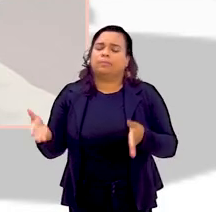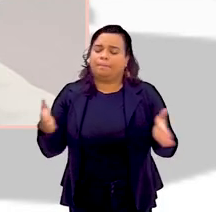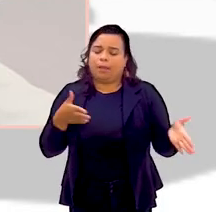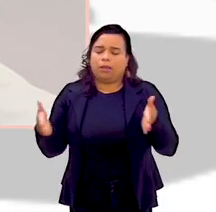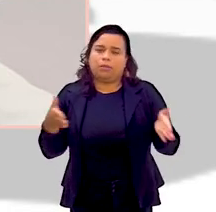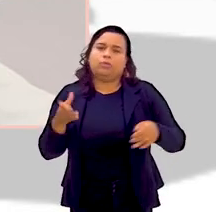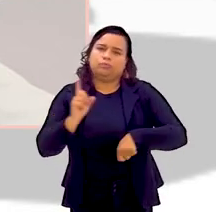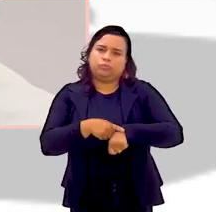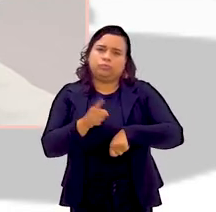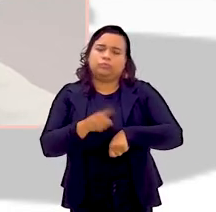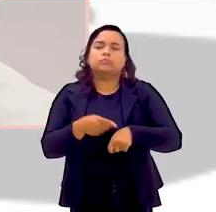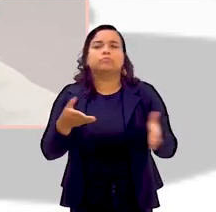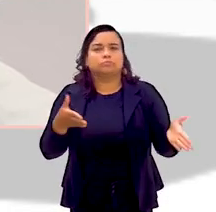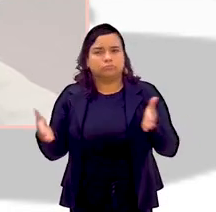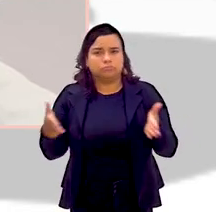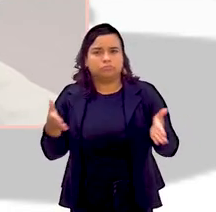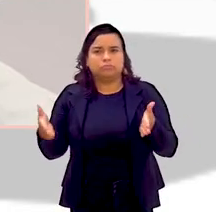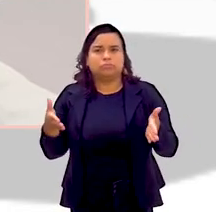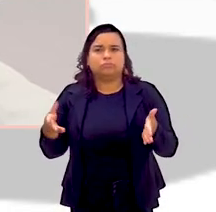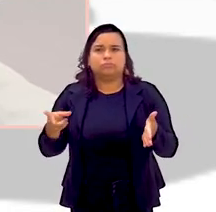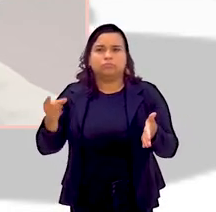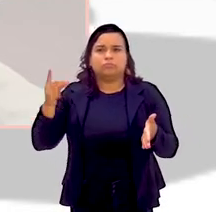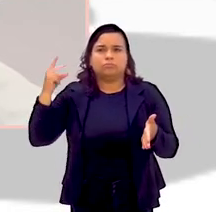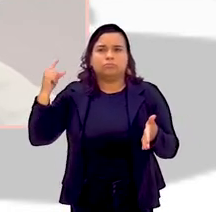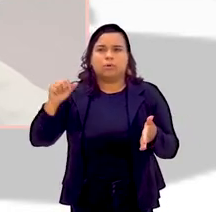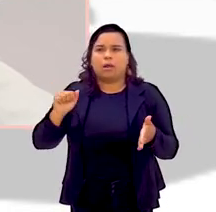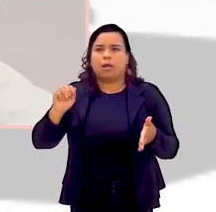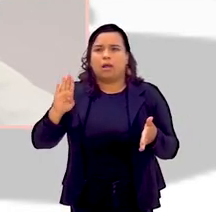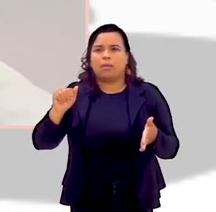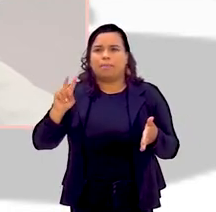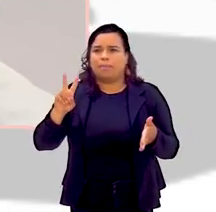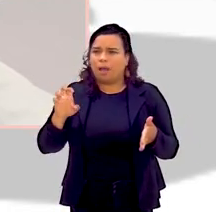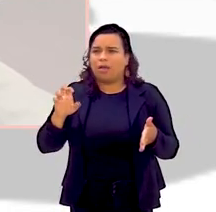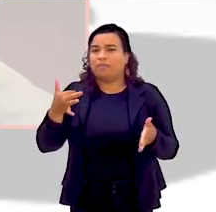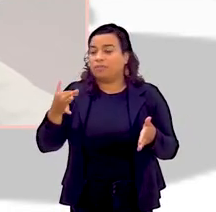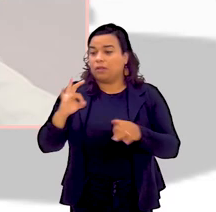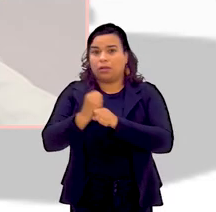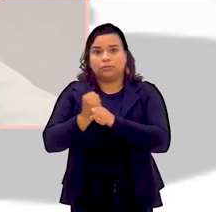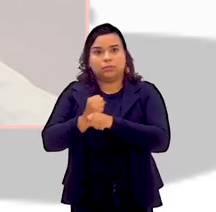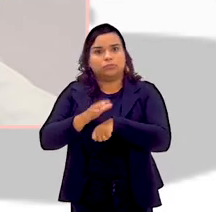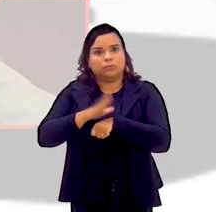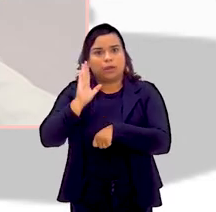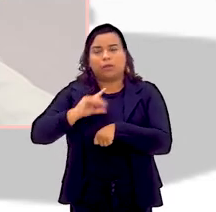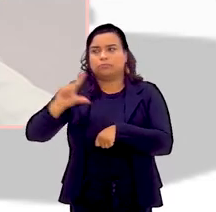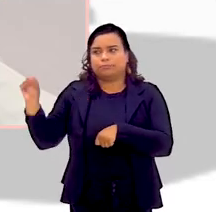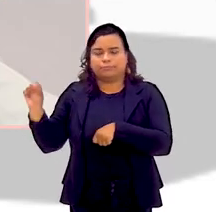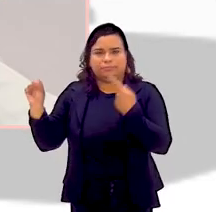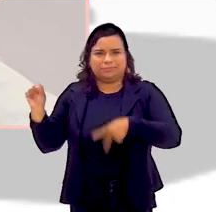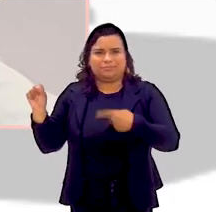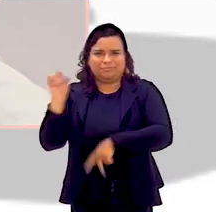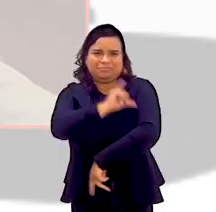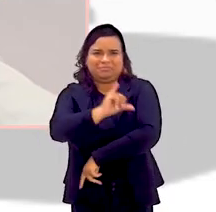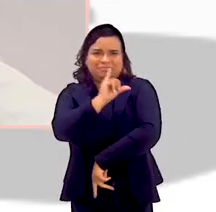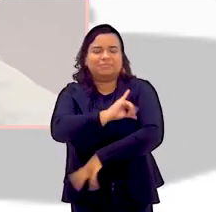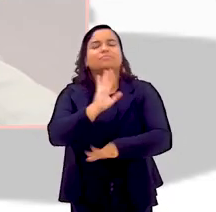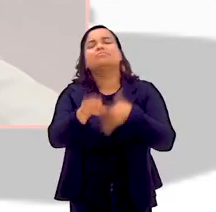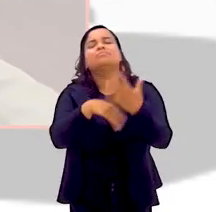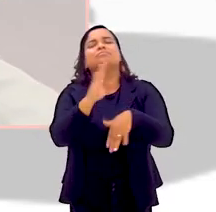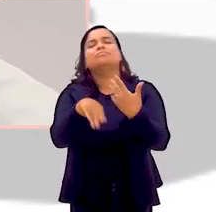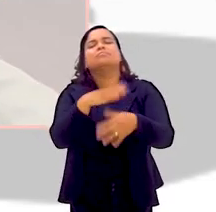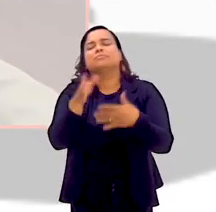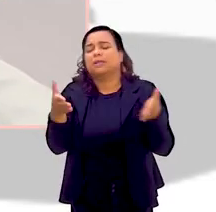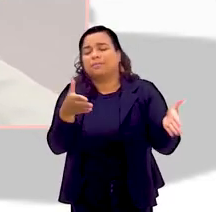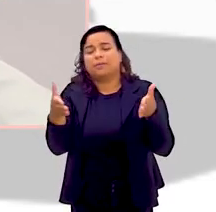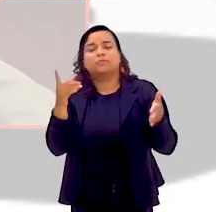Durante um tempo, nós já não tínhamos a ABAV no Rio durante mais de uma década, e ela acabou, desse tempo, ela